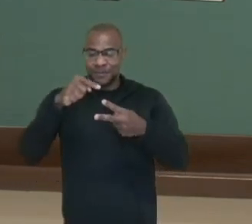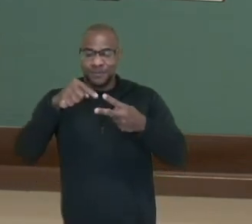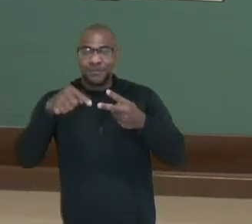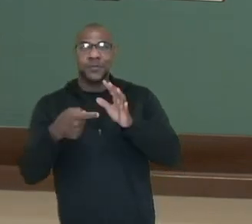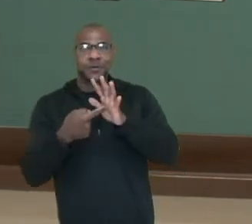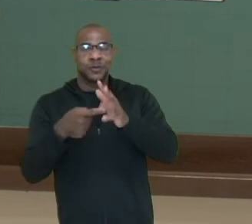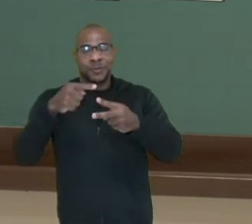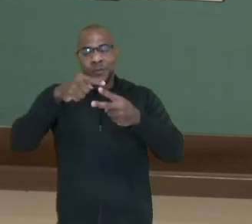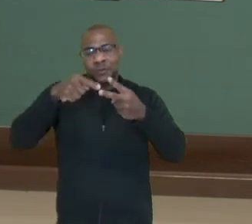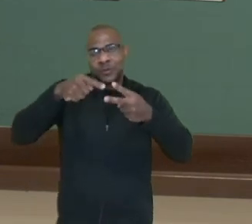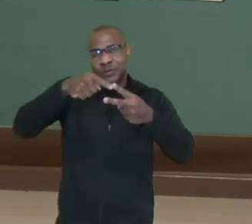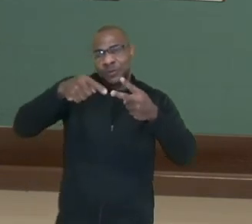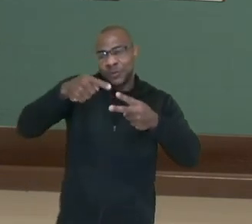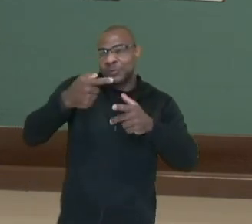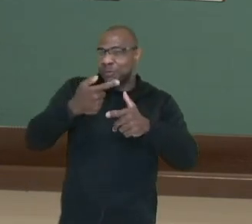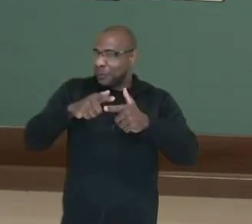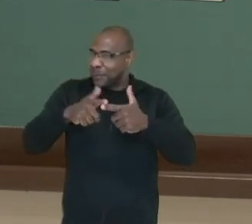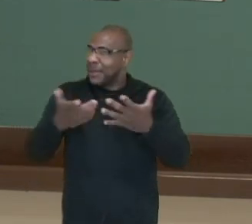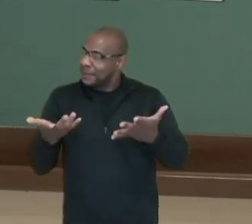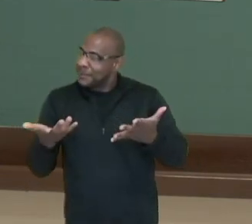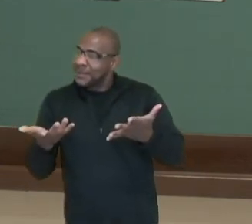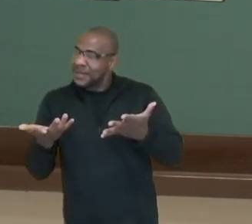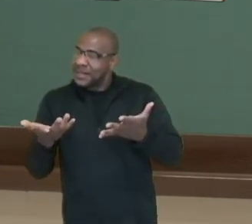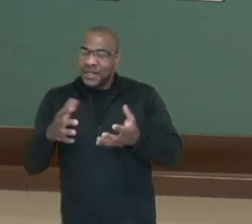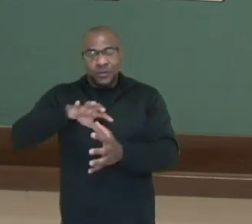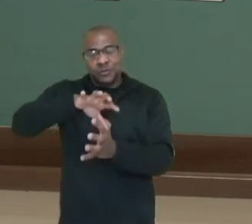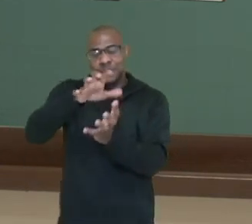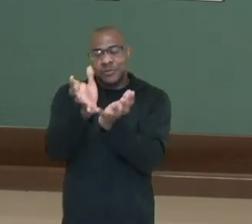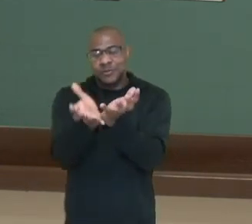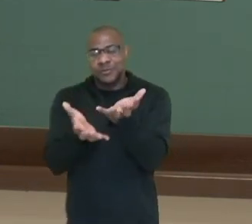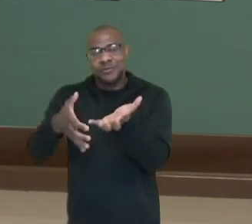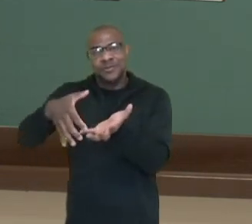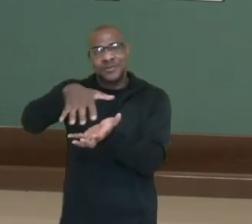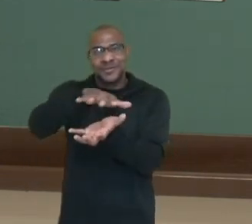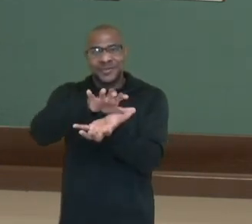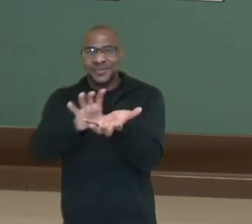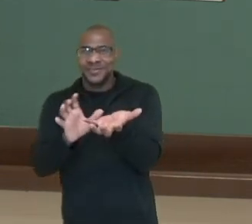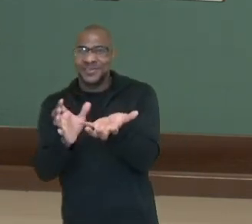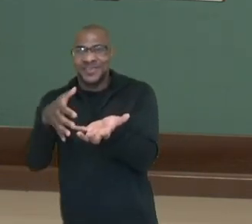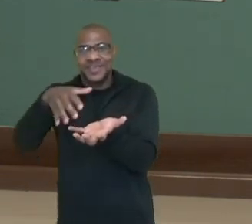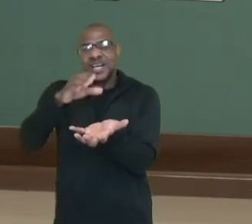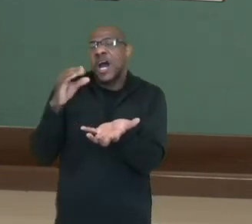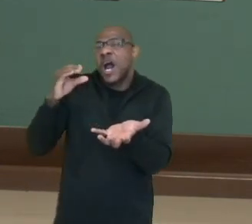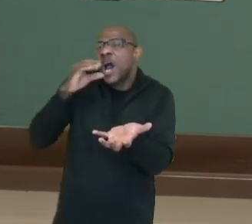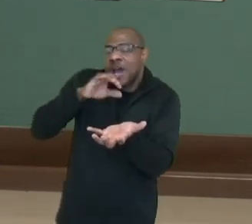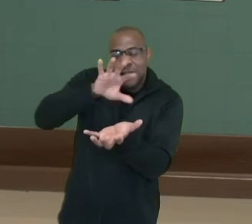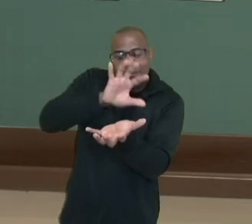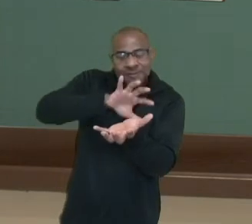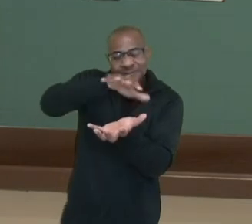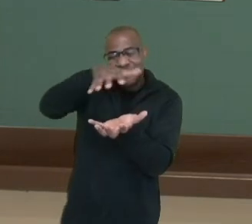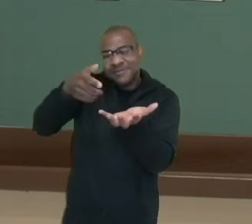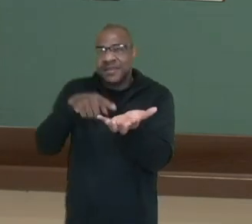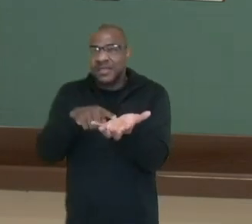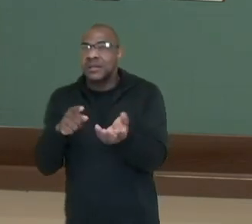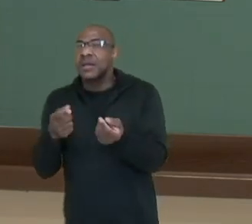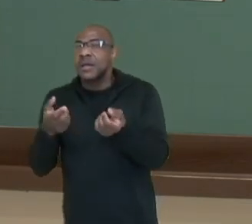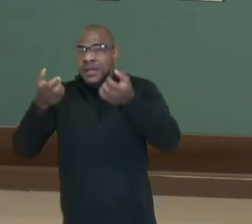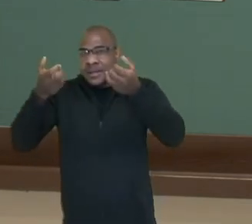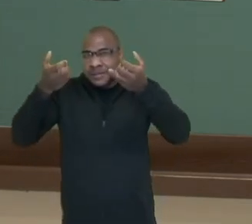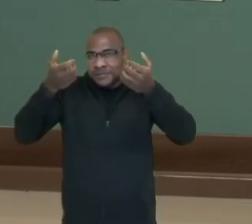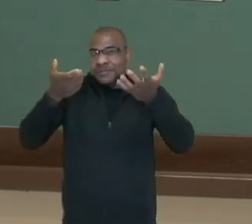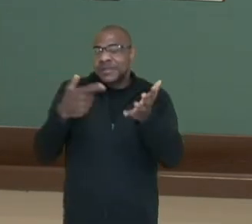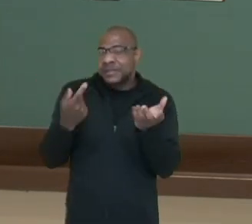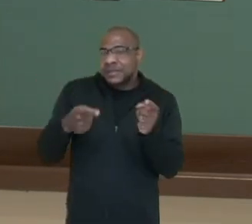da intensificação do efeito estufa e também vocês propuseram aí, fizeram indicação de possibilidades aí